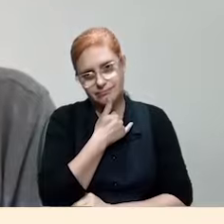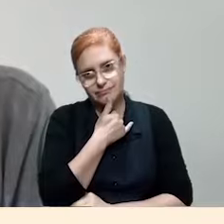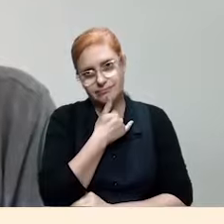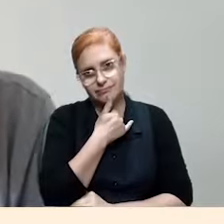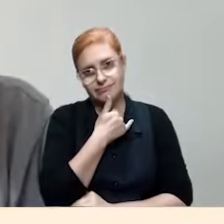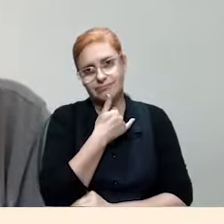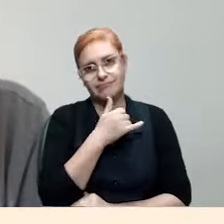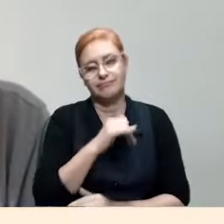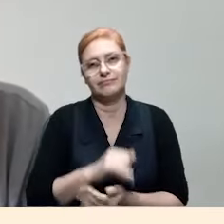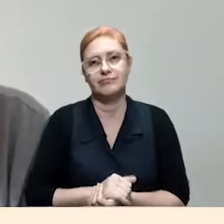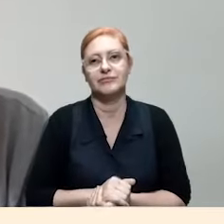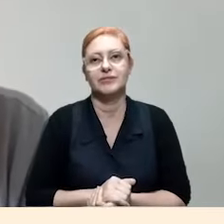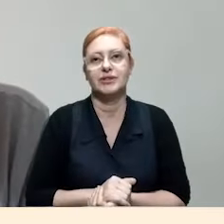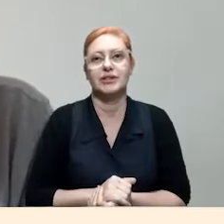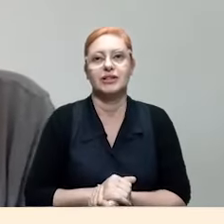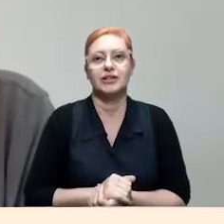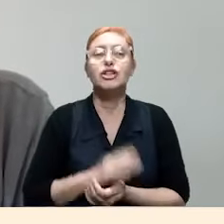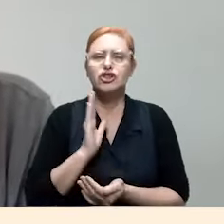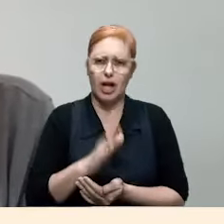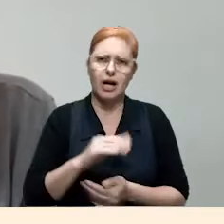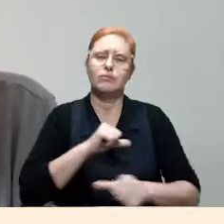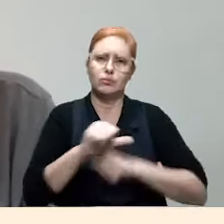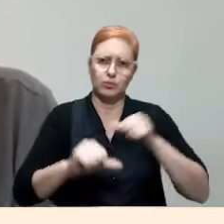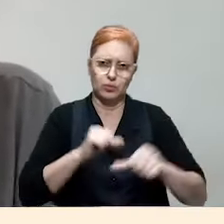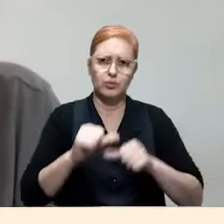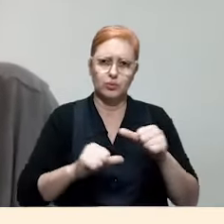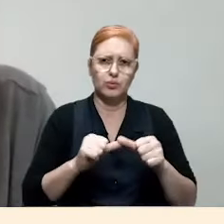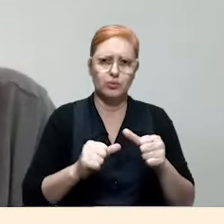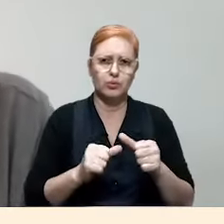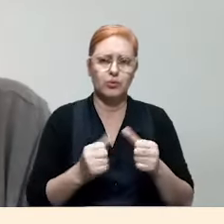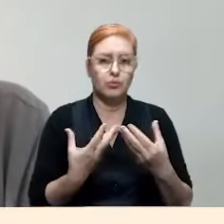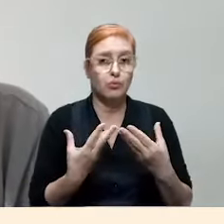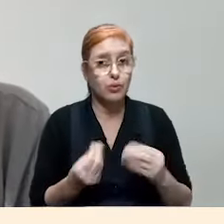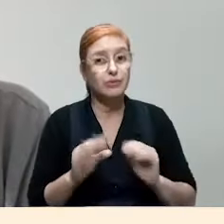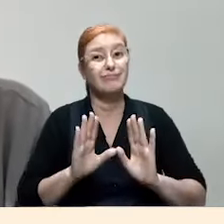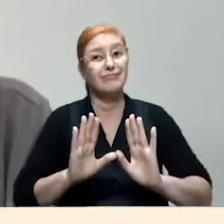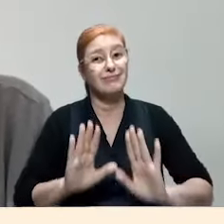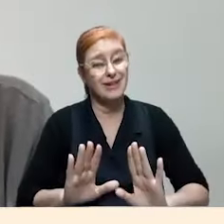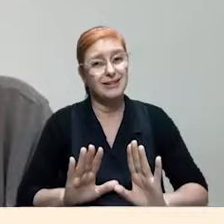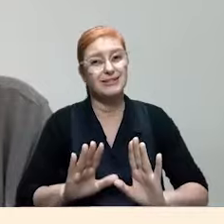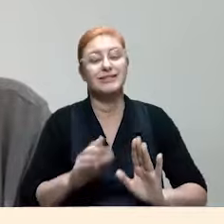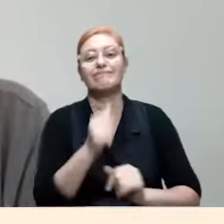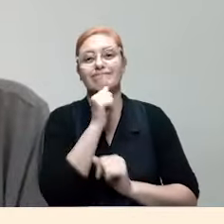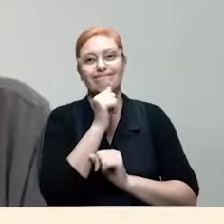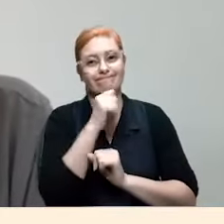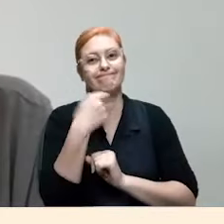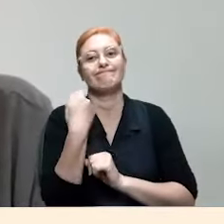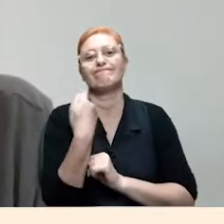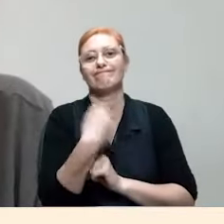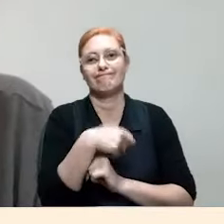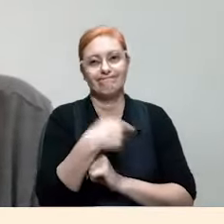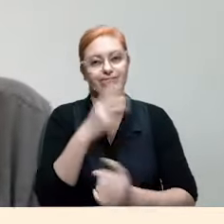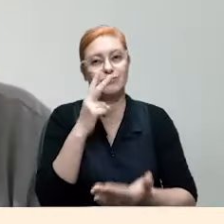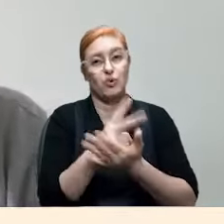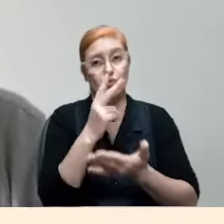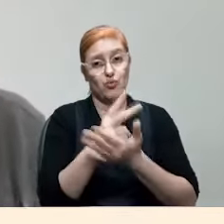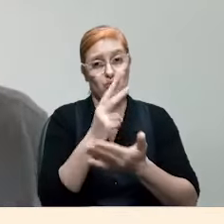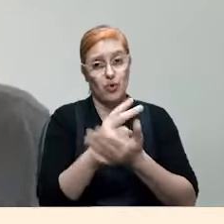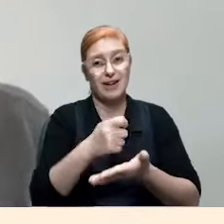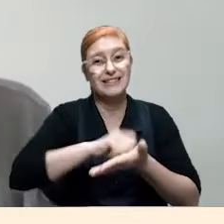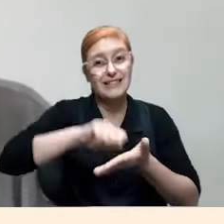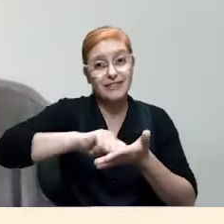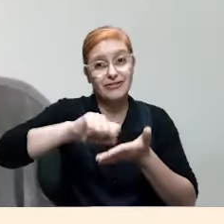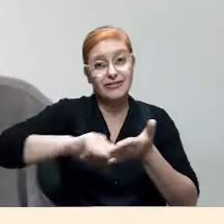apesar de ter mudado muito, mas ainda a gente precisa continuar escrevendo essa